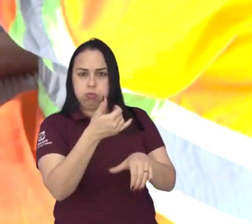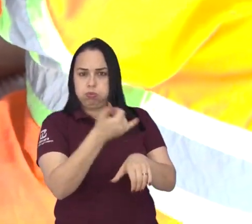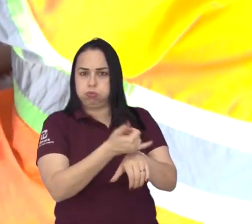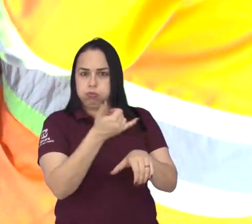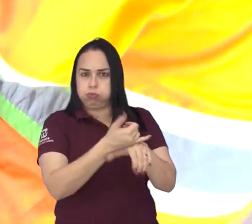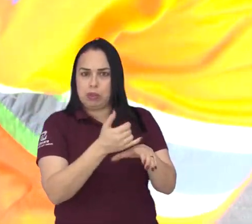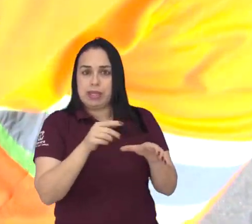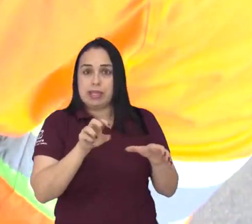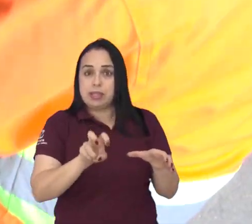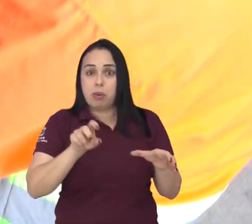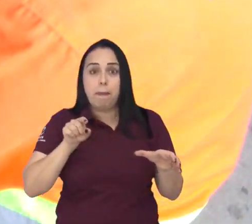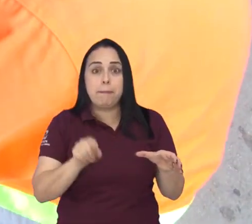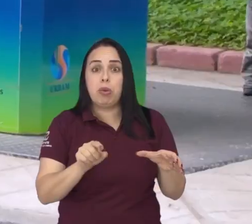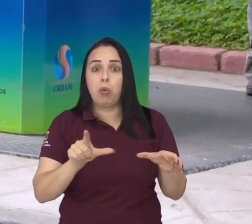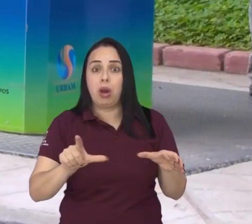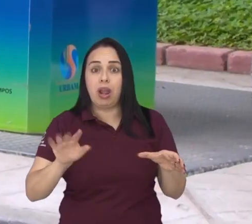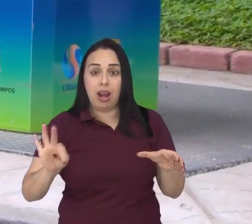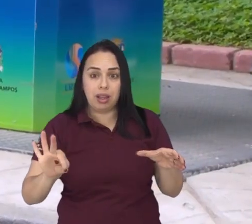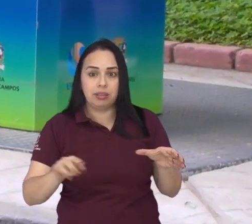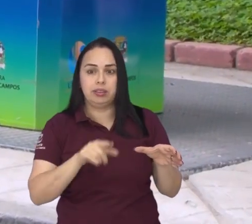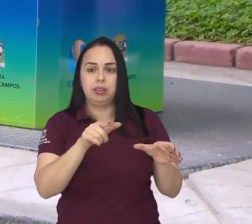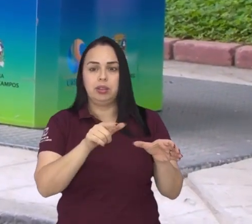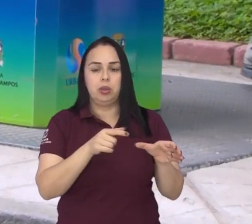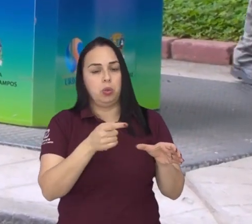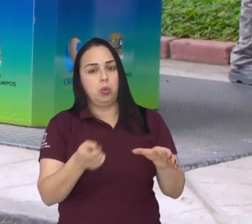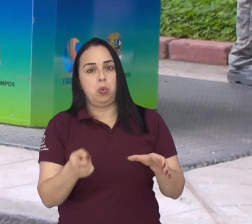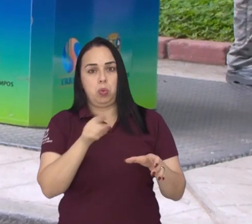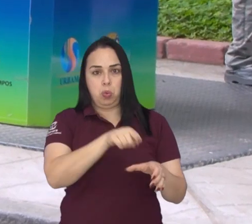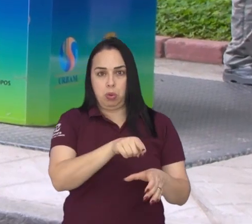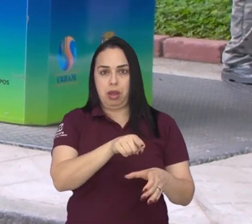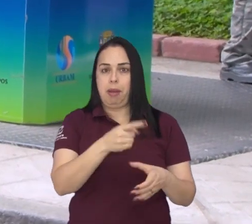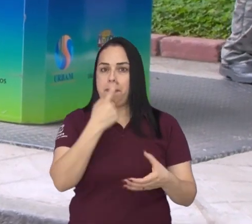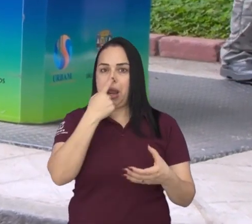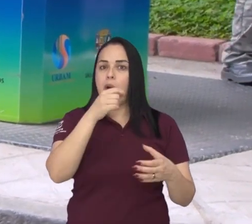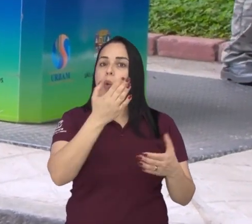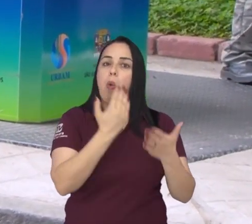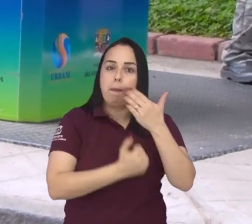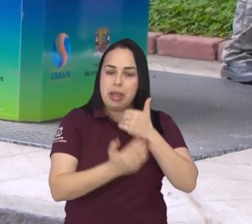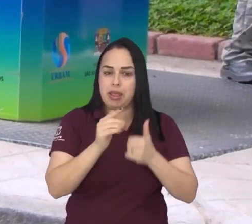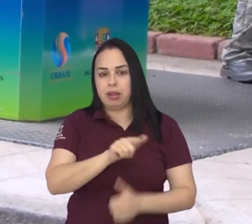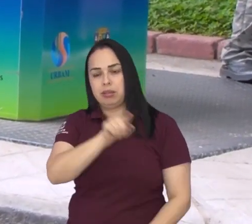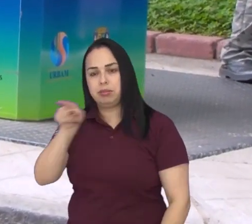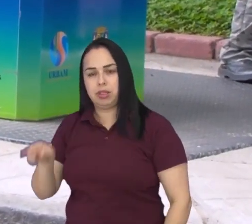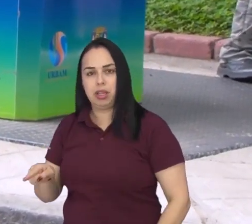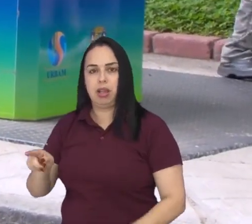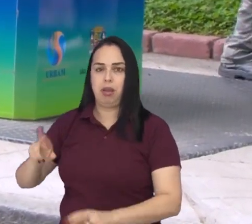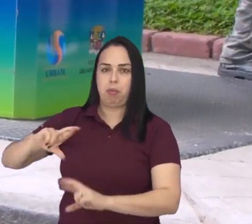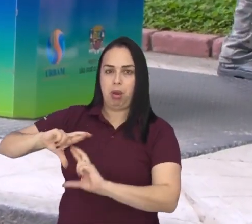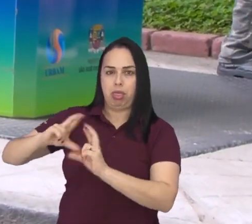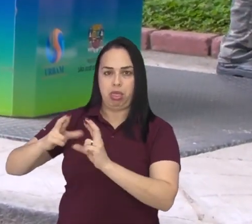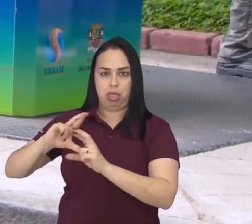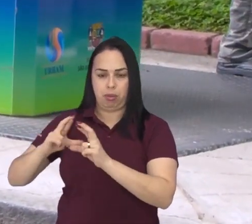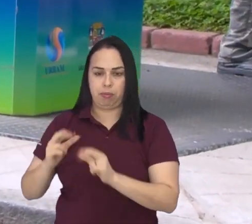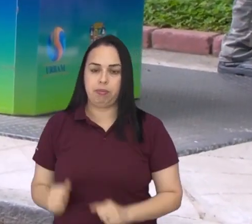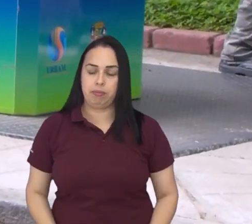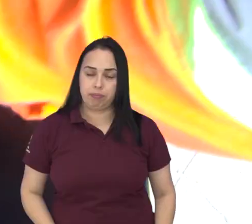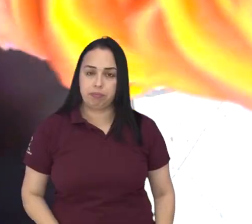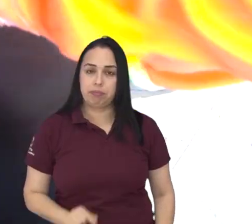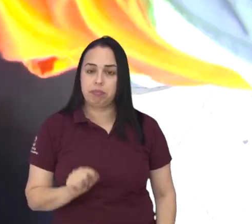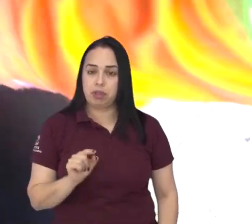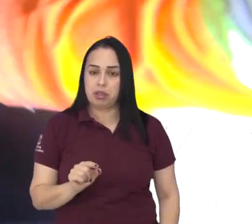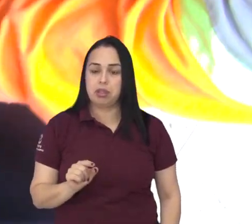têm 5.000 litros cada. Uma é destinada para o lixo orgânico e a outra para material